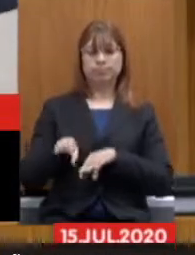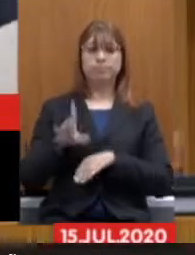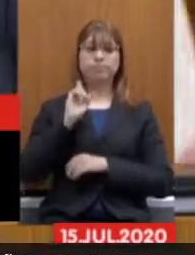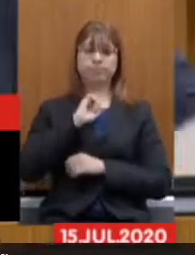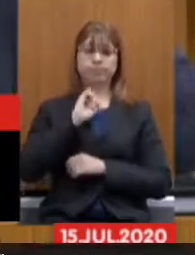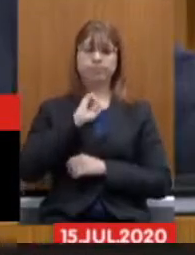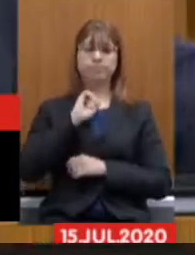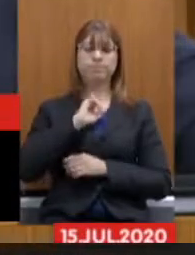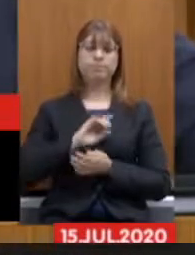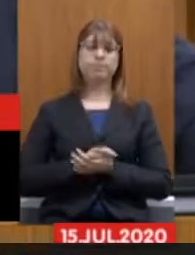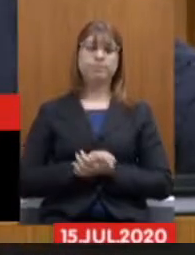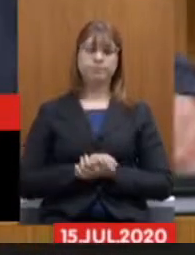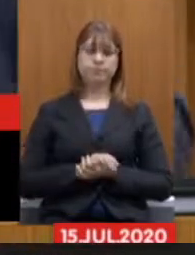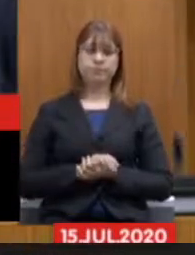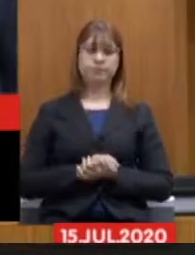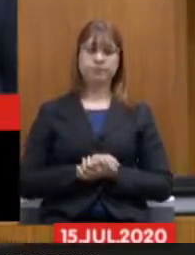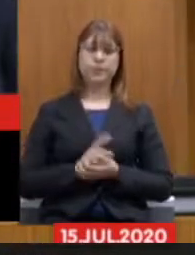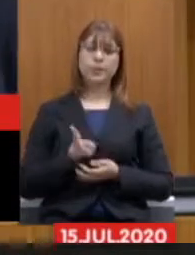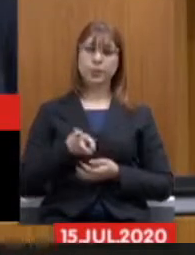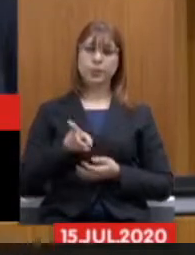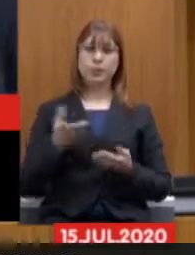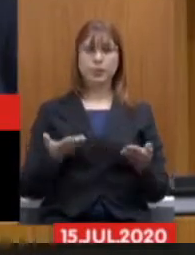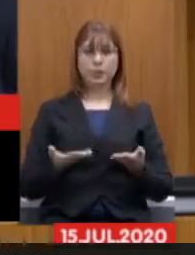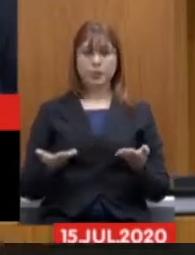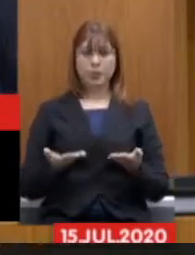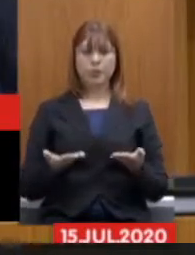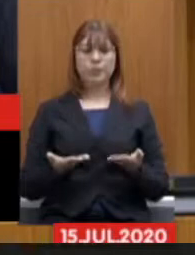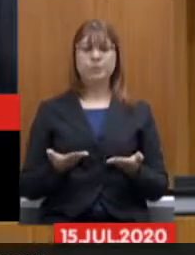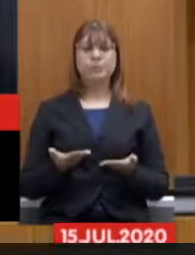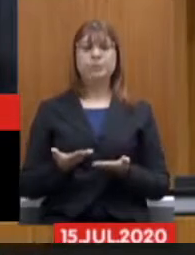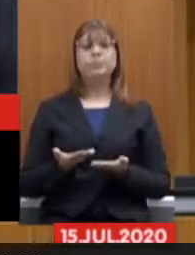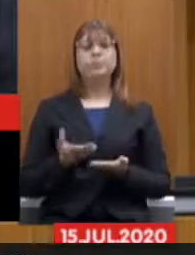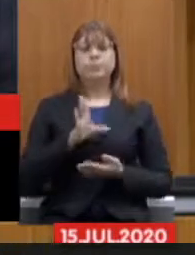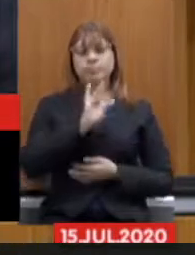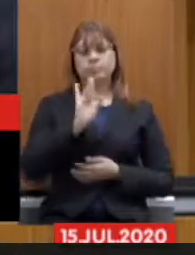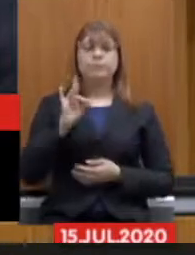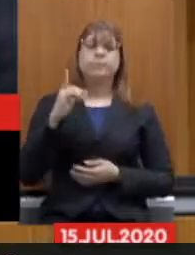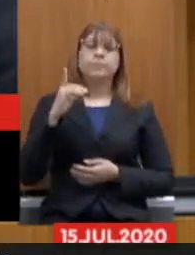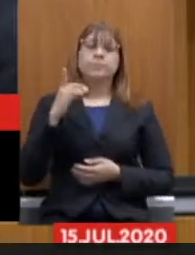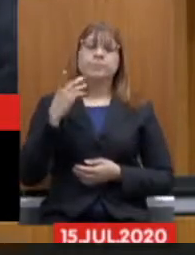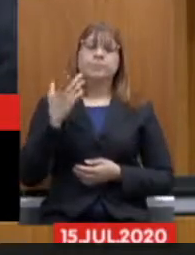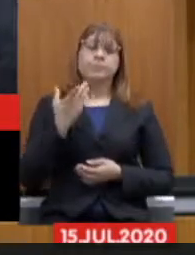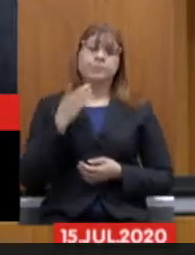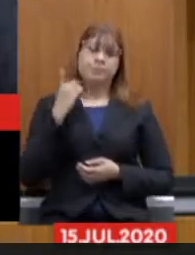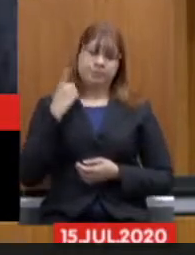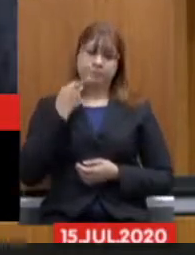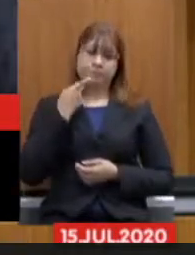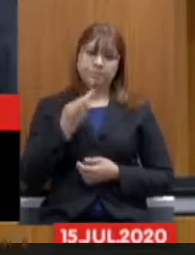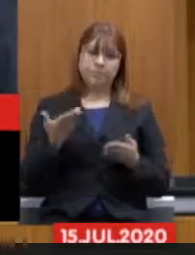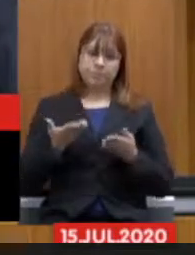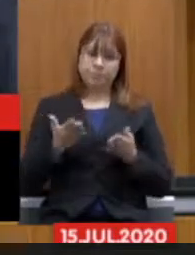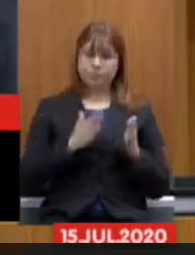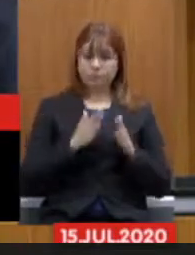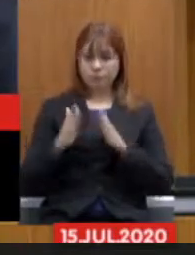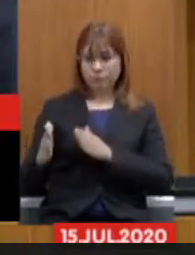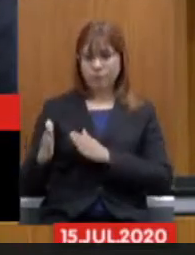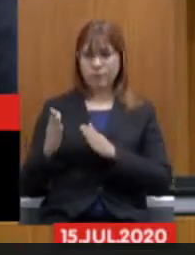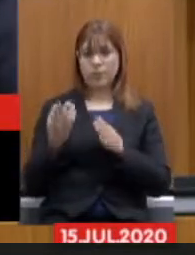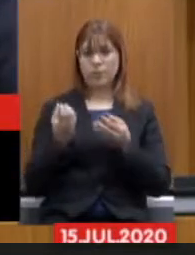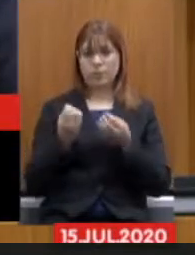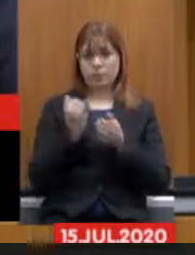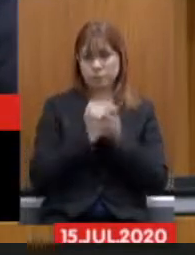nossa minas gerais dando sequência agora intervenção os parlamentares chegando aqui a ordem das